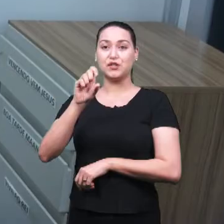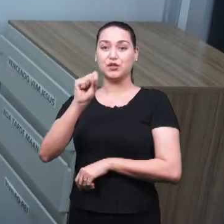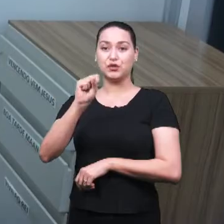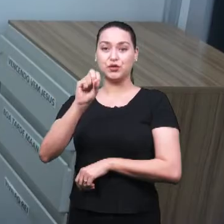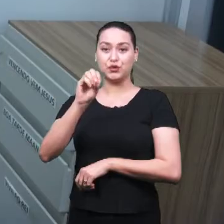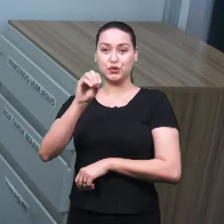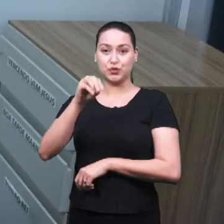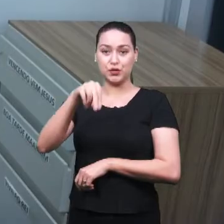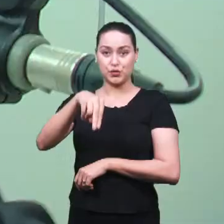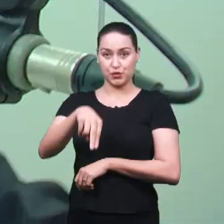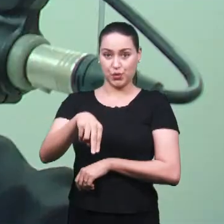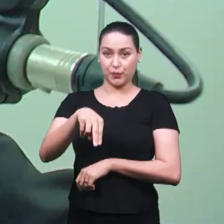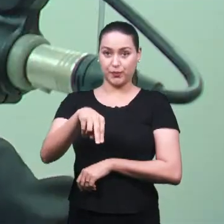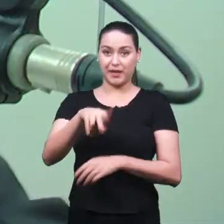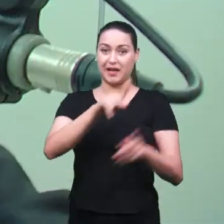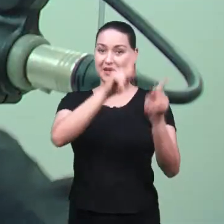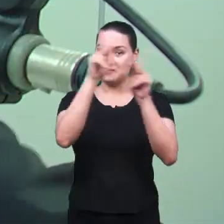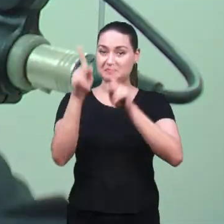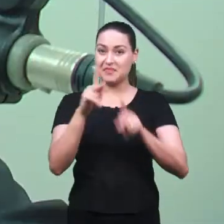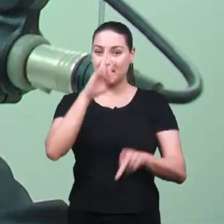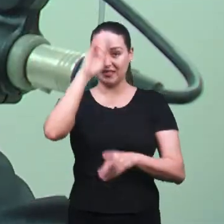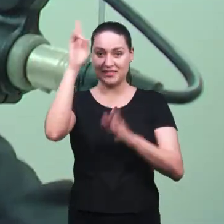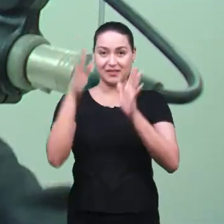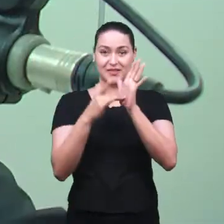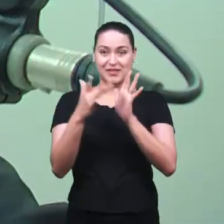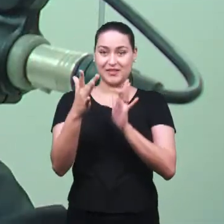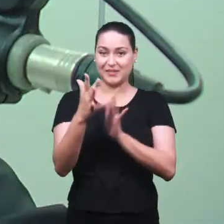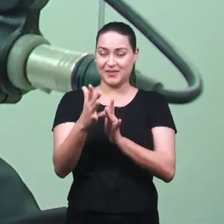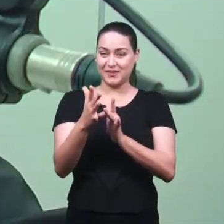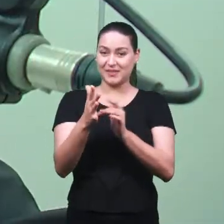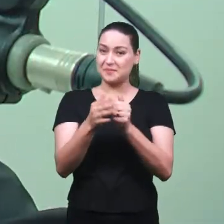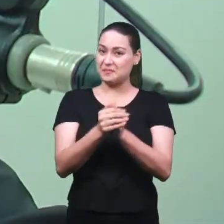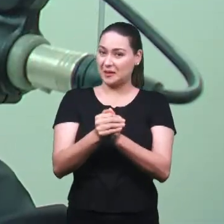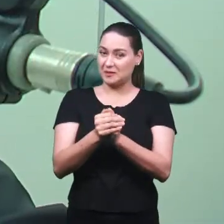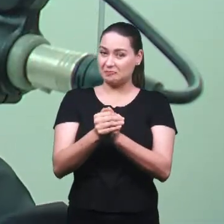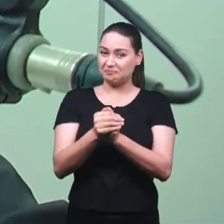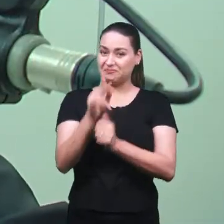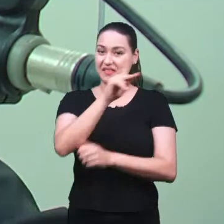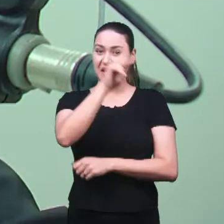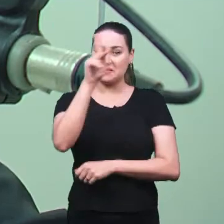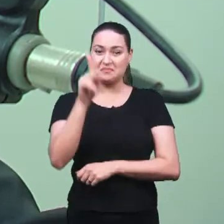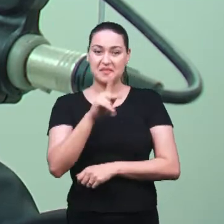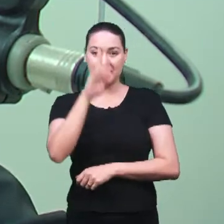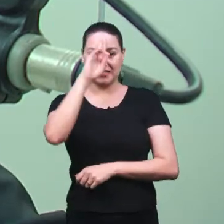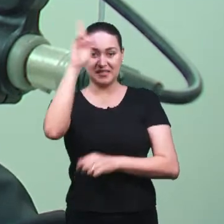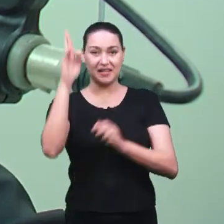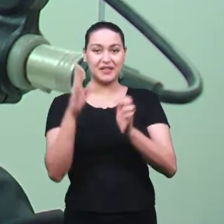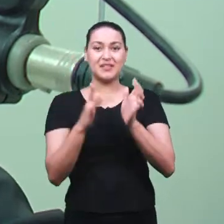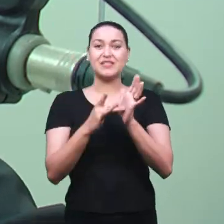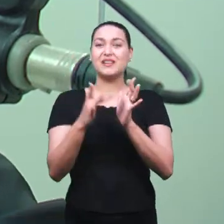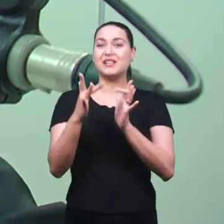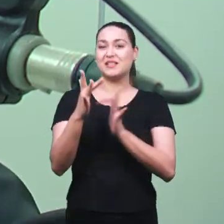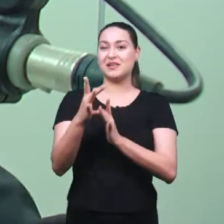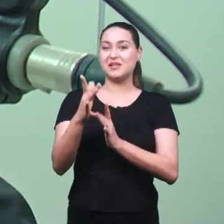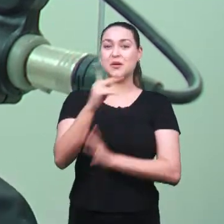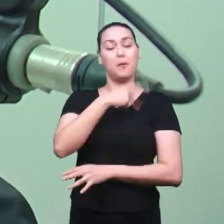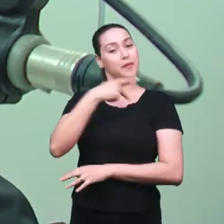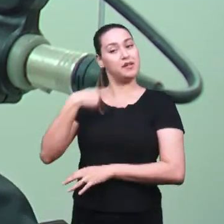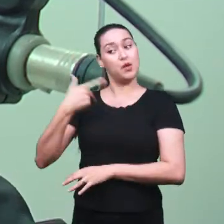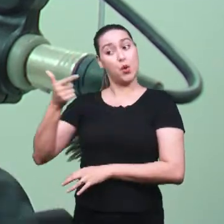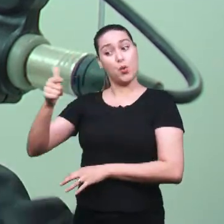Senhor Jesus, querido. Paz do Senhor Elias Faé, a paz do Senhor ao pastor que está aqui presente, que já vai